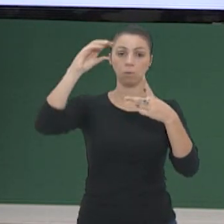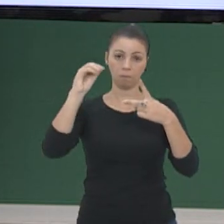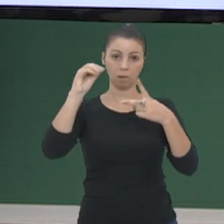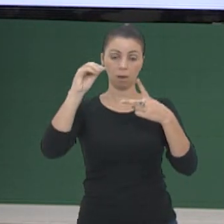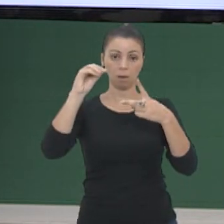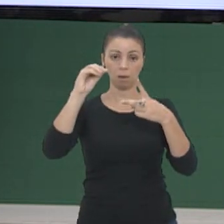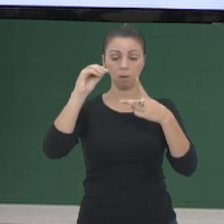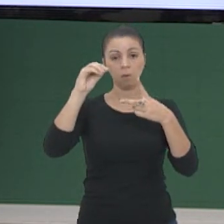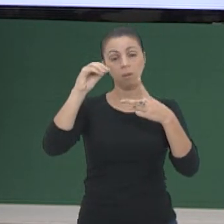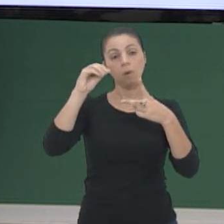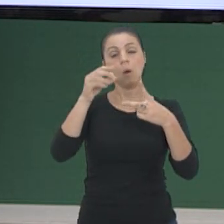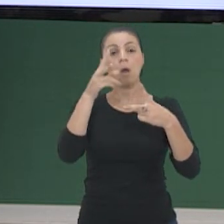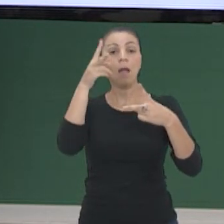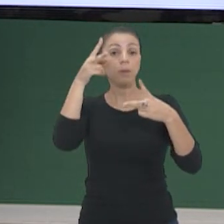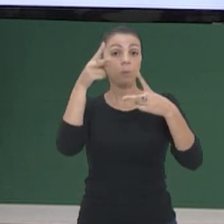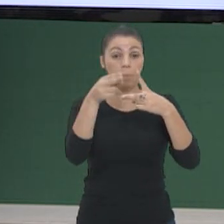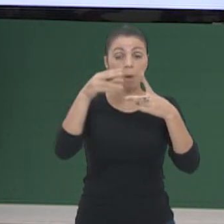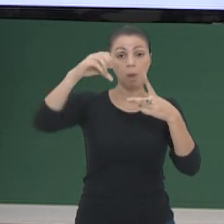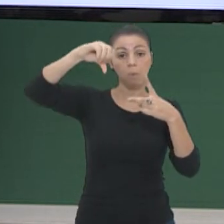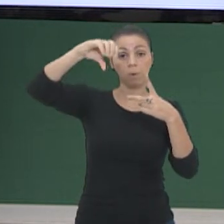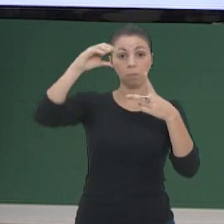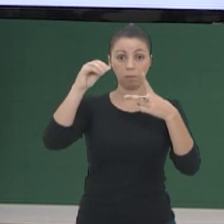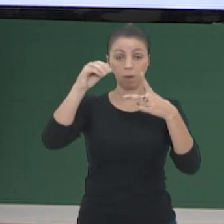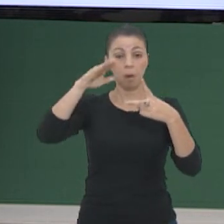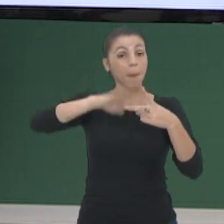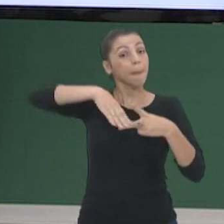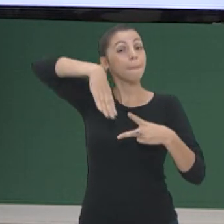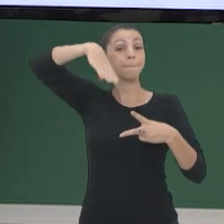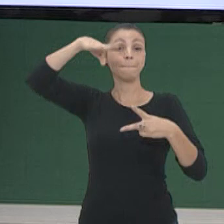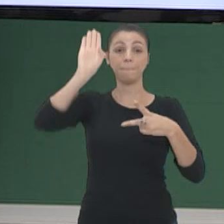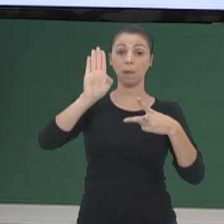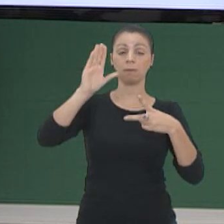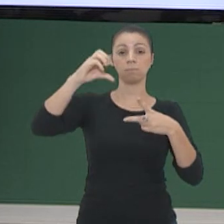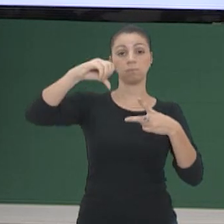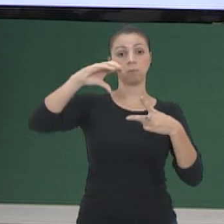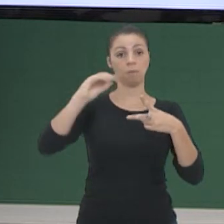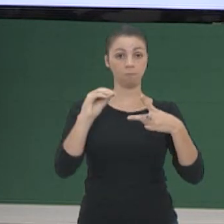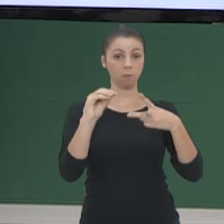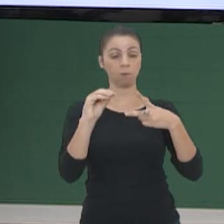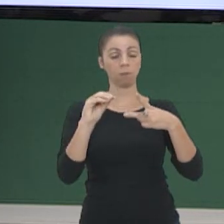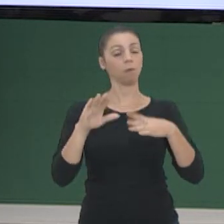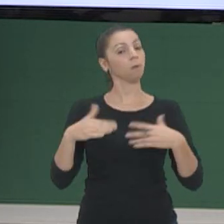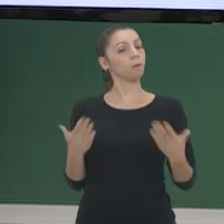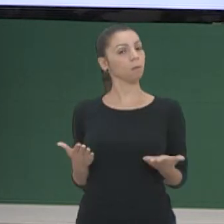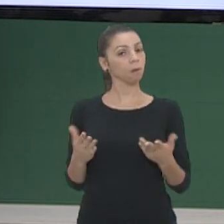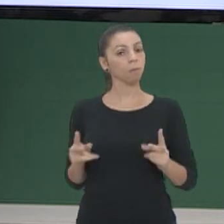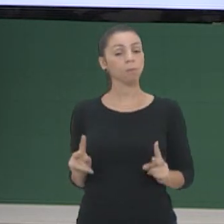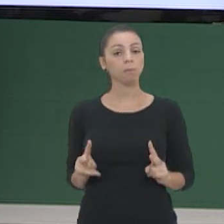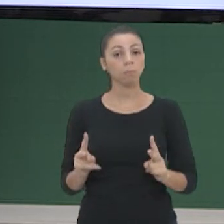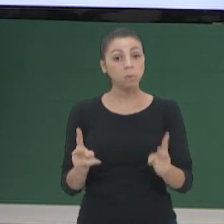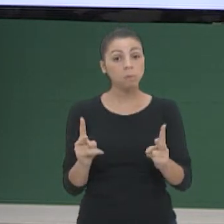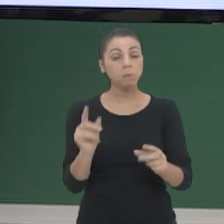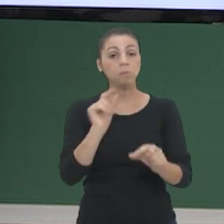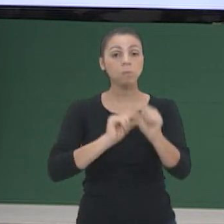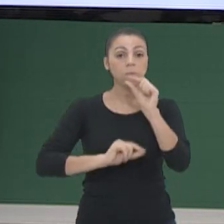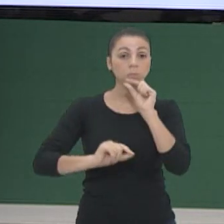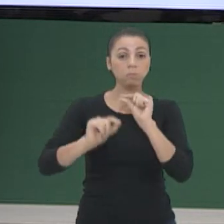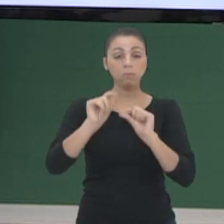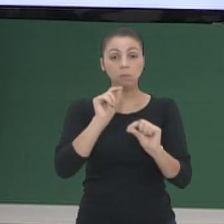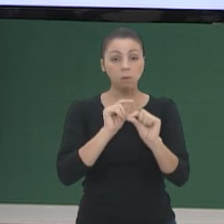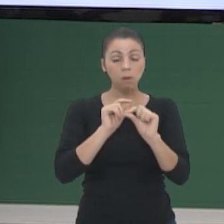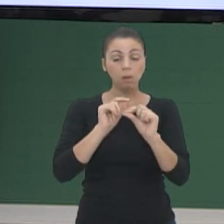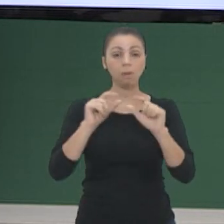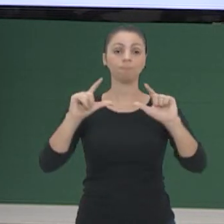ângulos igual a 90 graus e ângulos maiores que 90 graus. E a partir daí, nós começamos a entrar